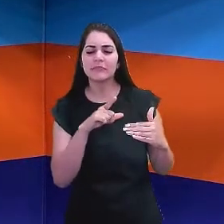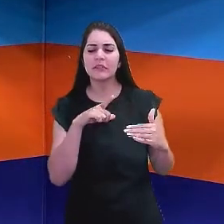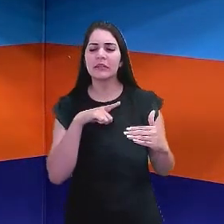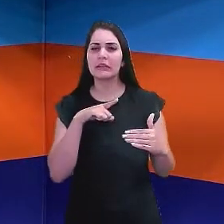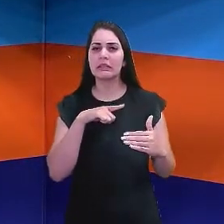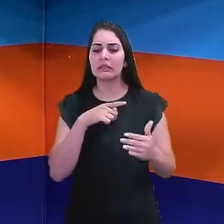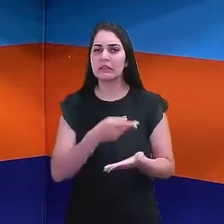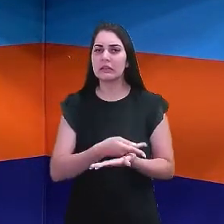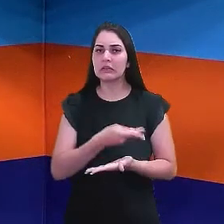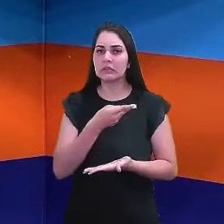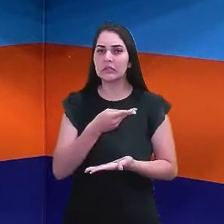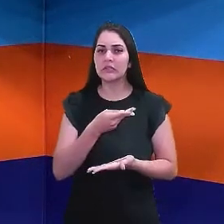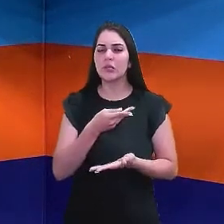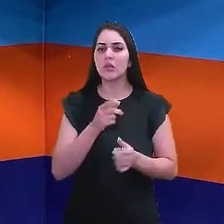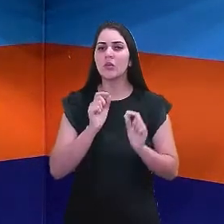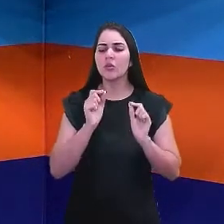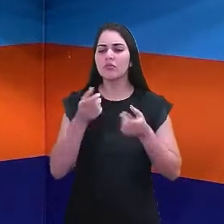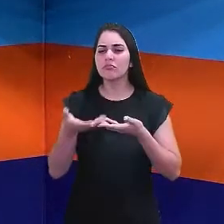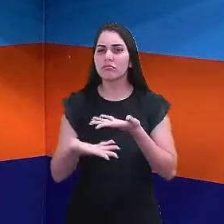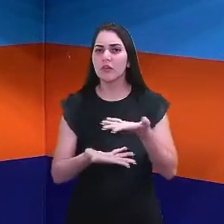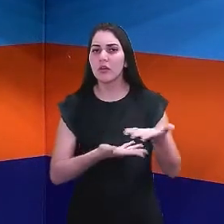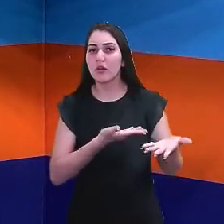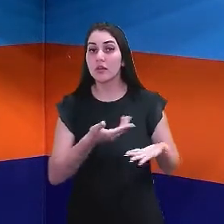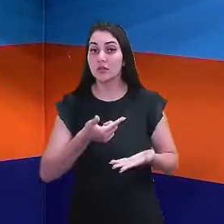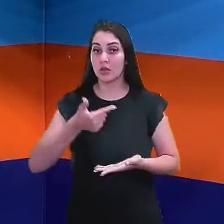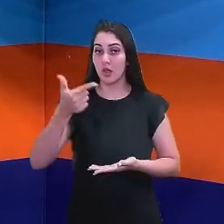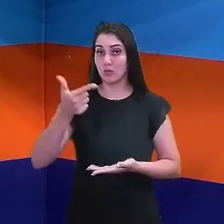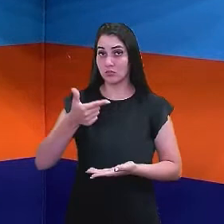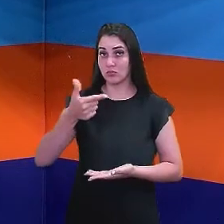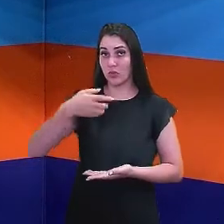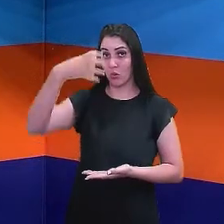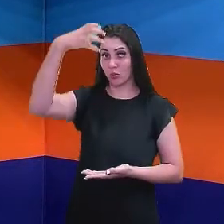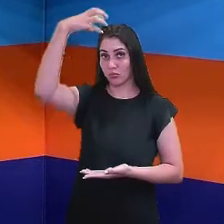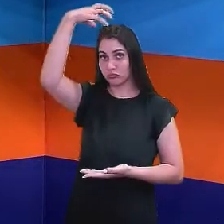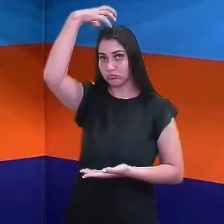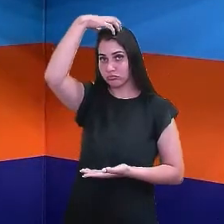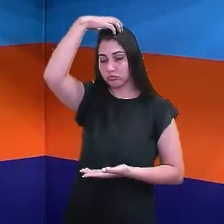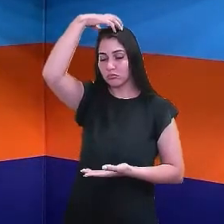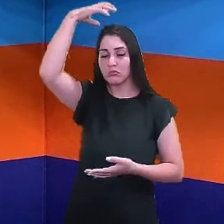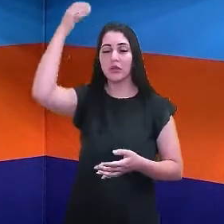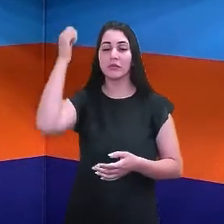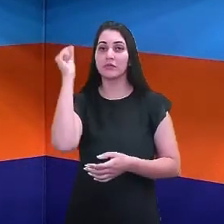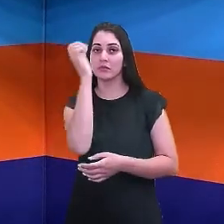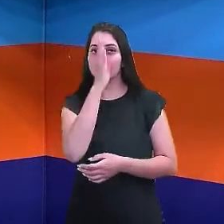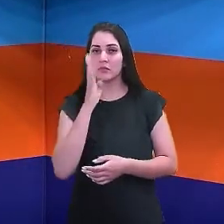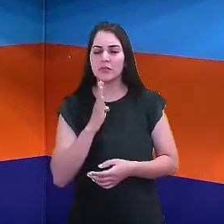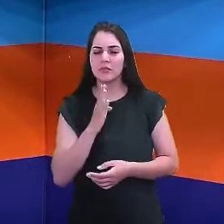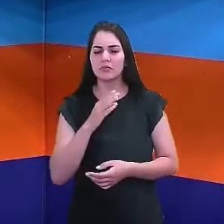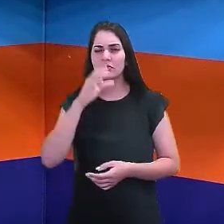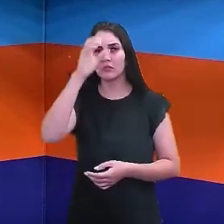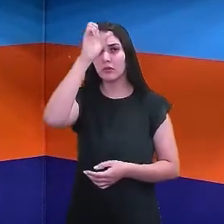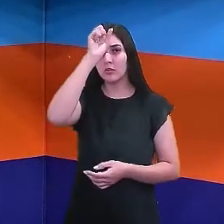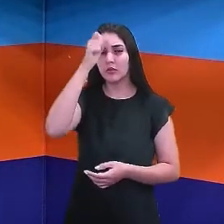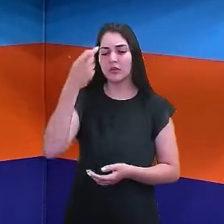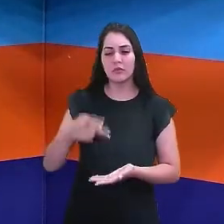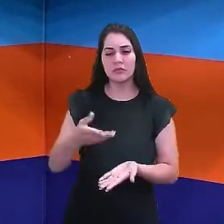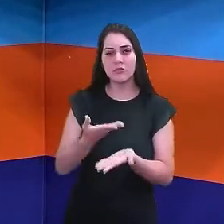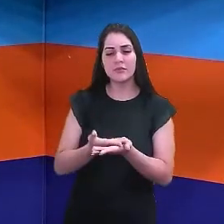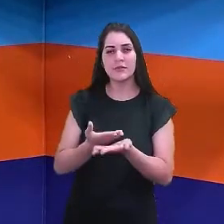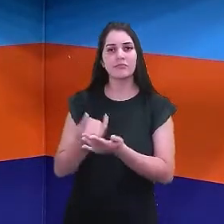deu em relação ao Segundo Império no Brasil. A gente vai aprender com essa aula